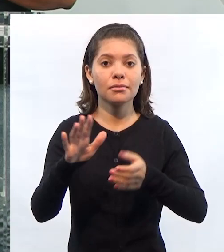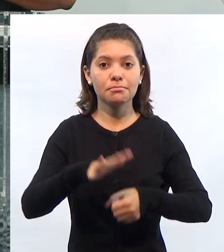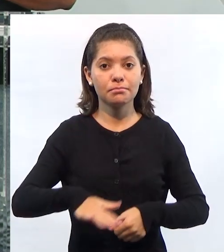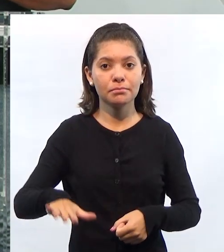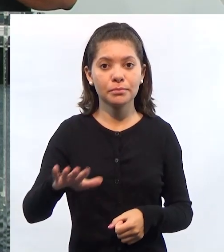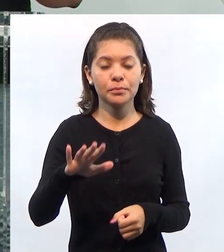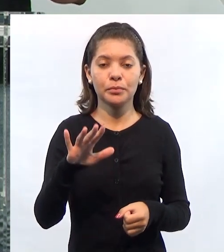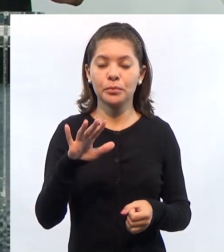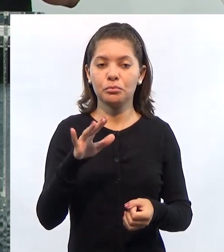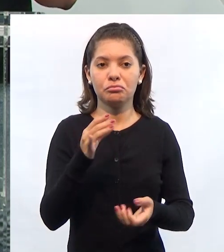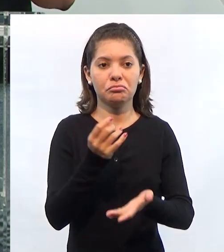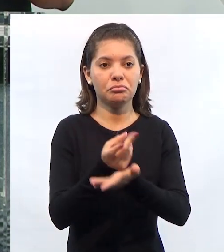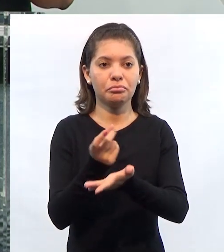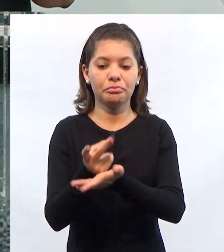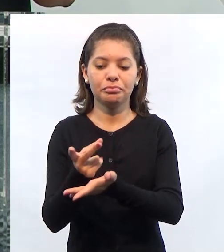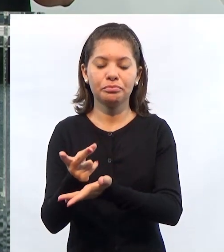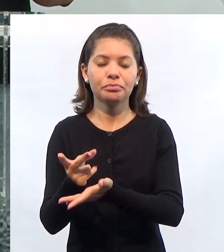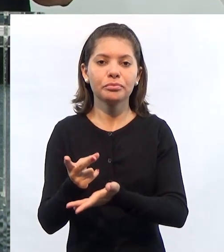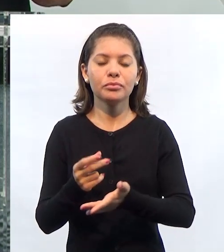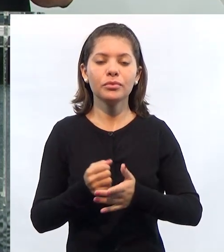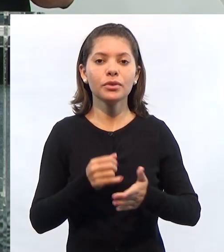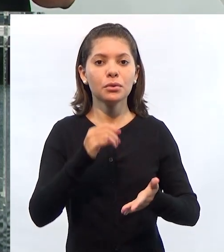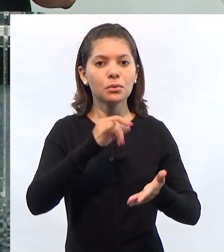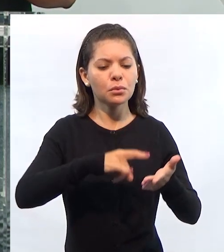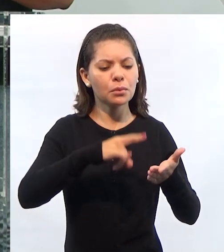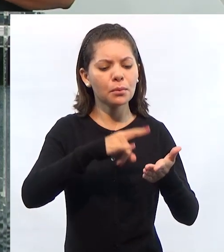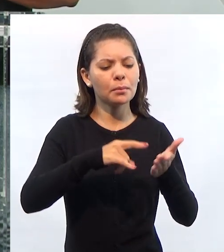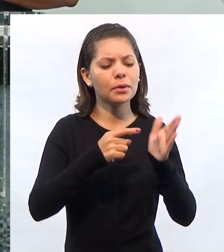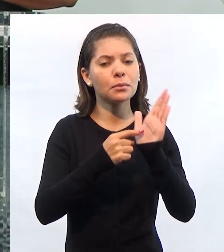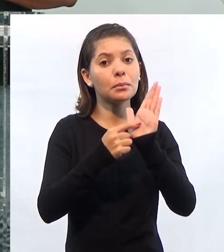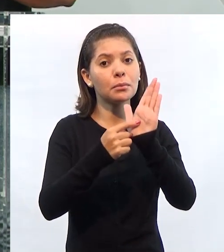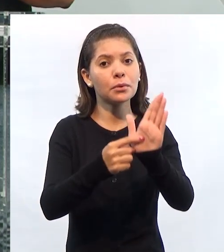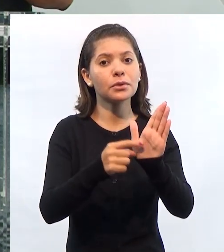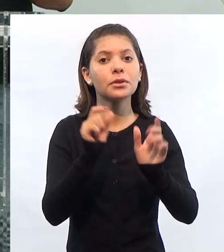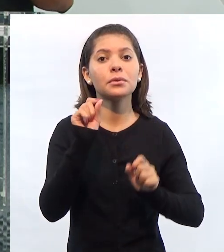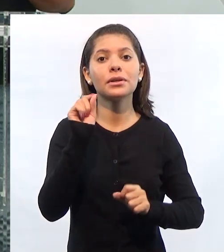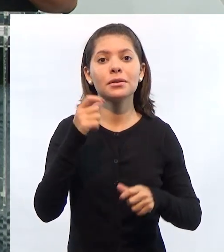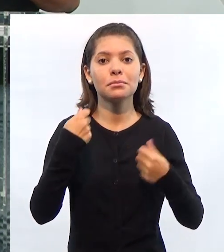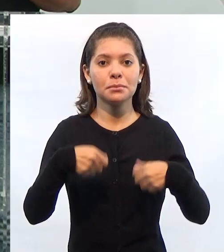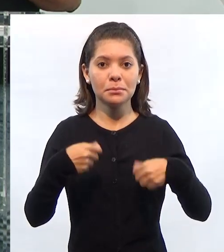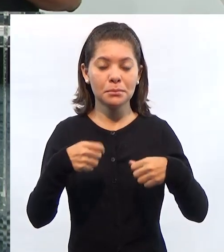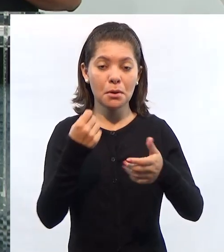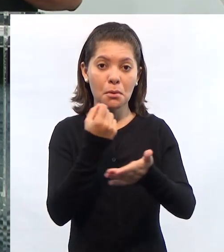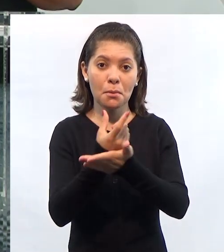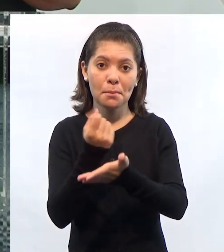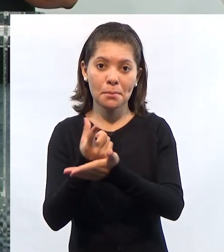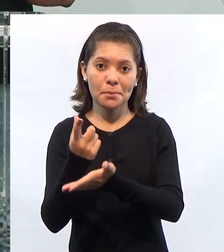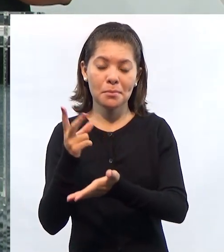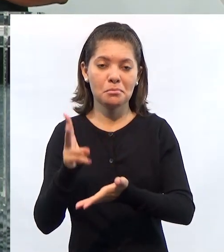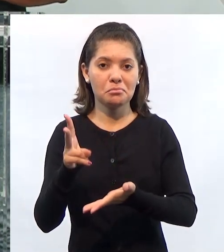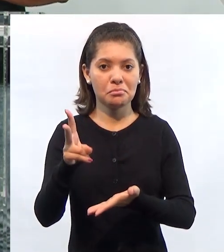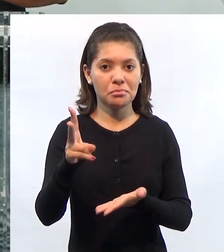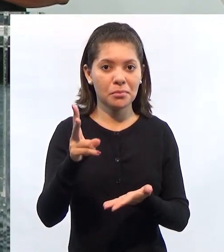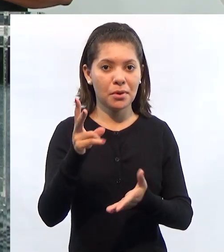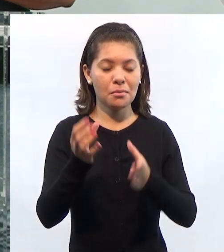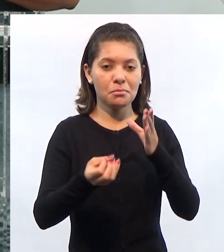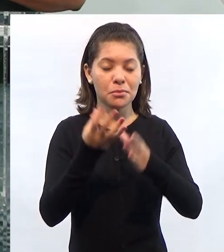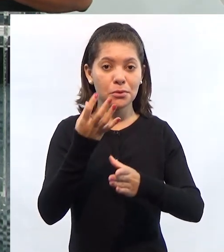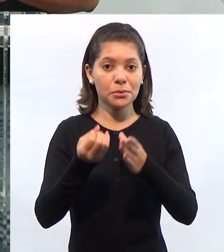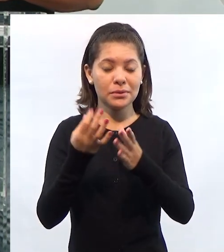compras. Esse documento ele mostra o que a empresa precisa comprar para continuar produzindo conforme